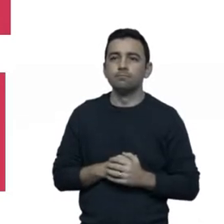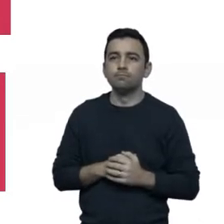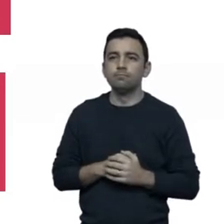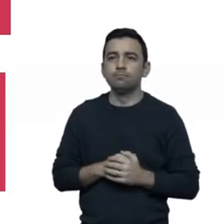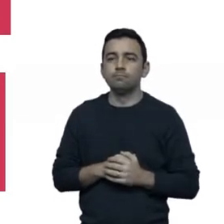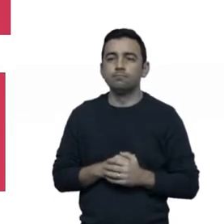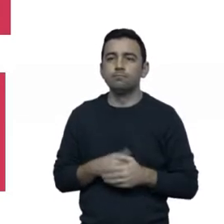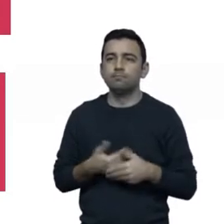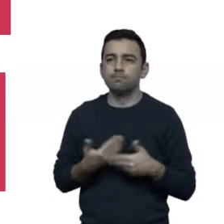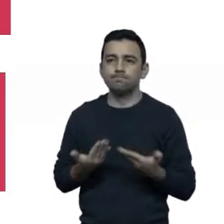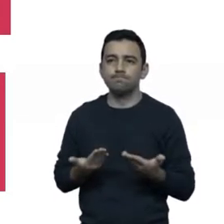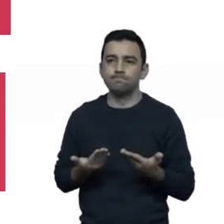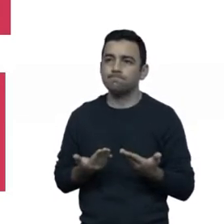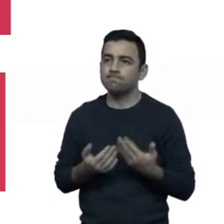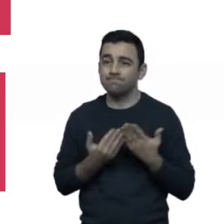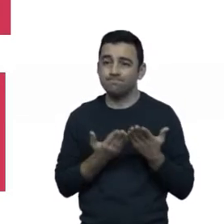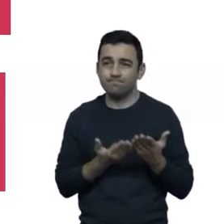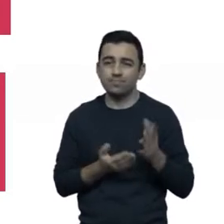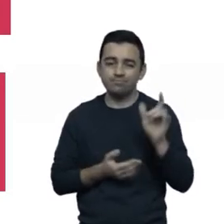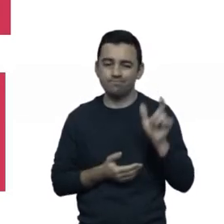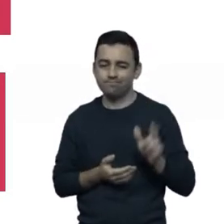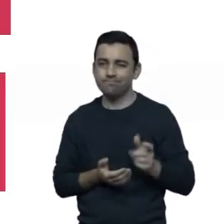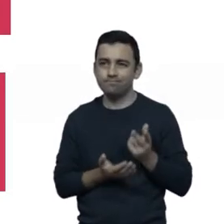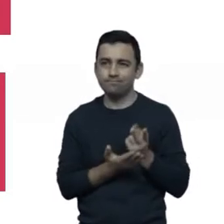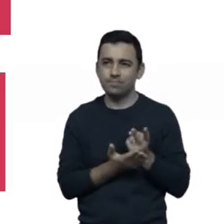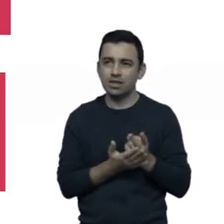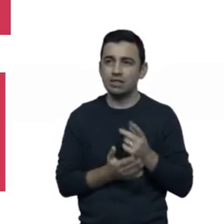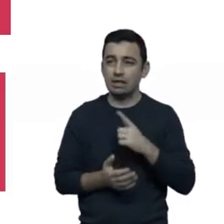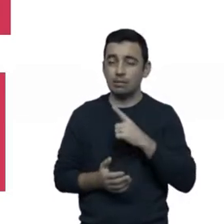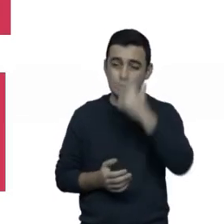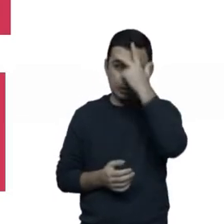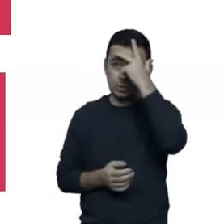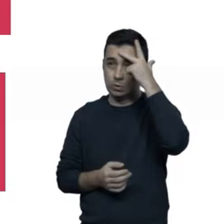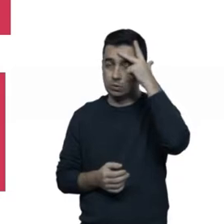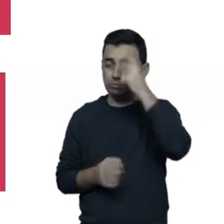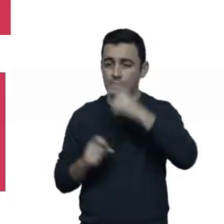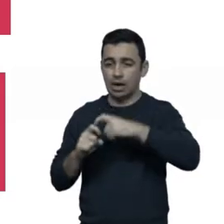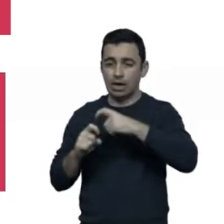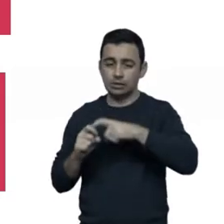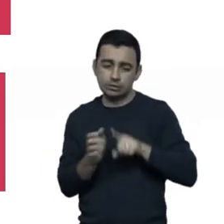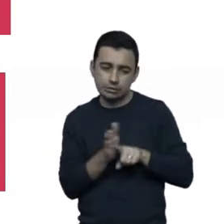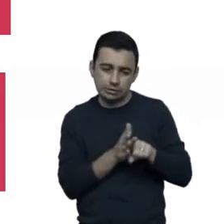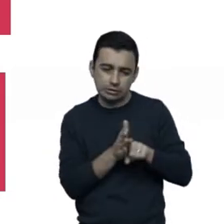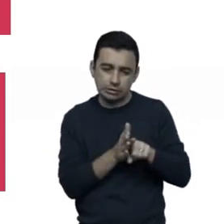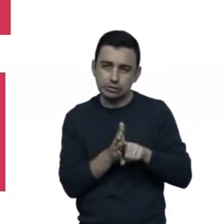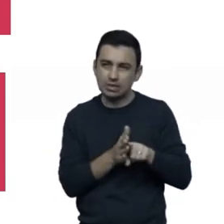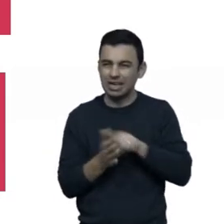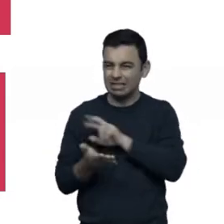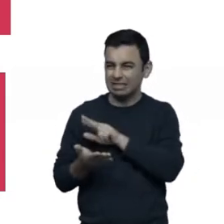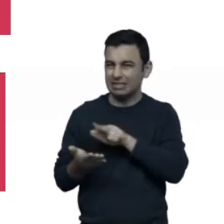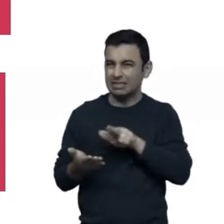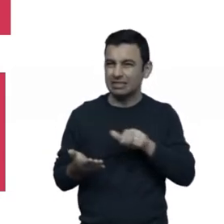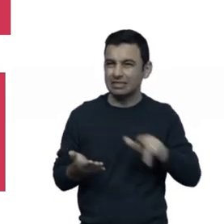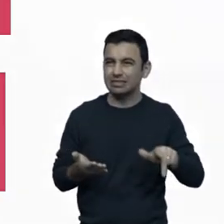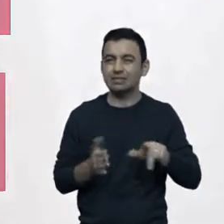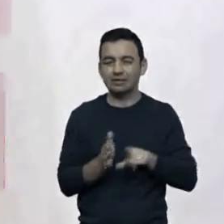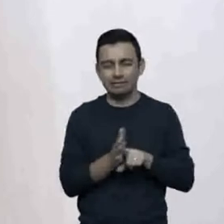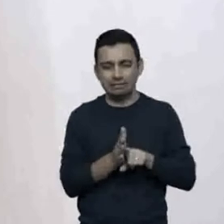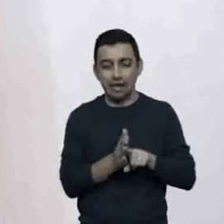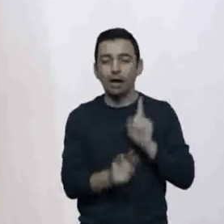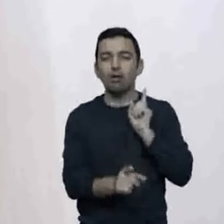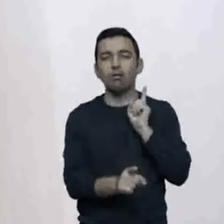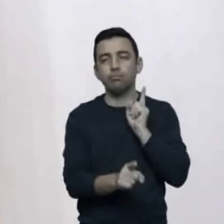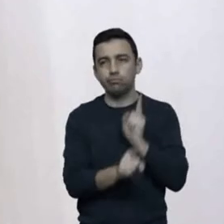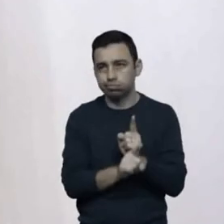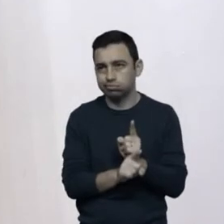Então, esse paciente passa por uma série de especialistas, né? E até que chegue a um diagnóstico. Então, isso